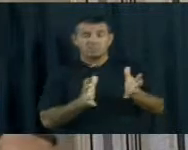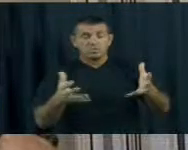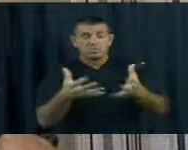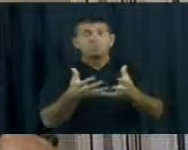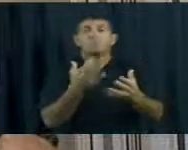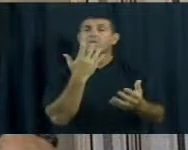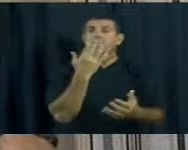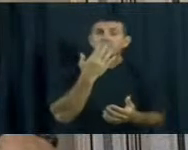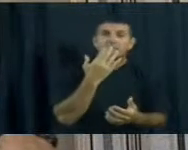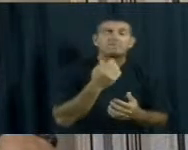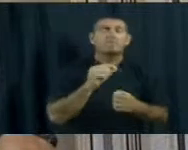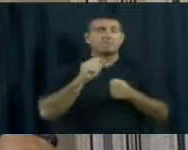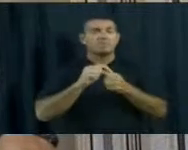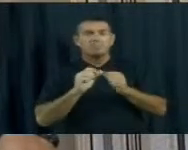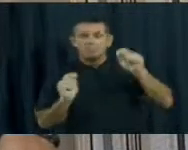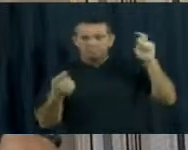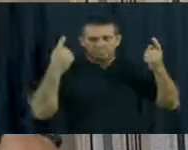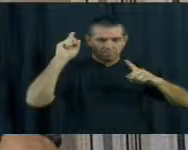nosso município.